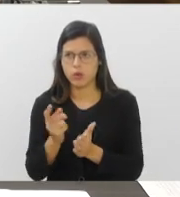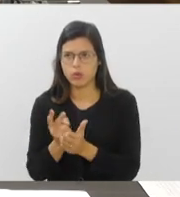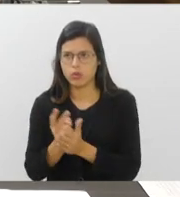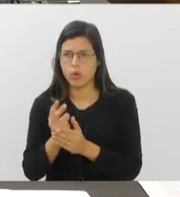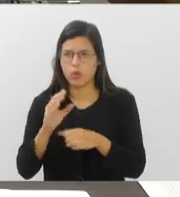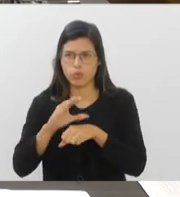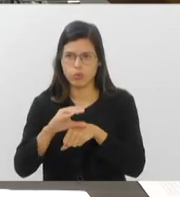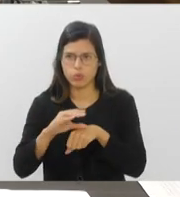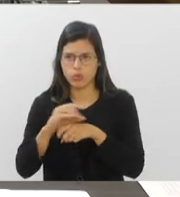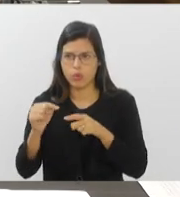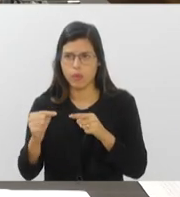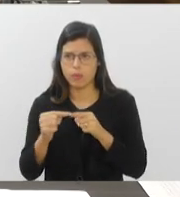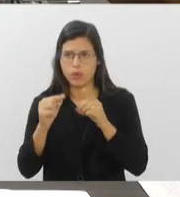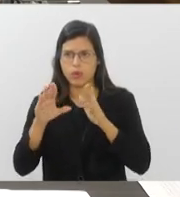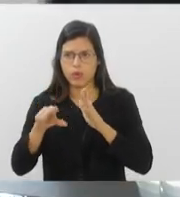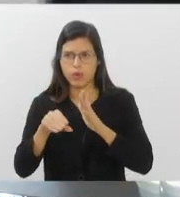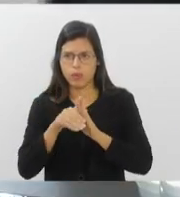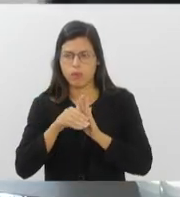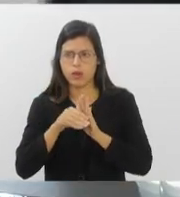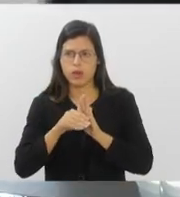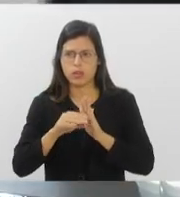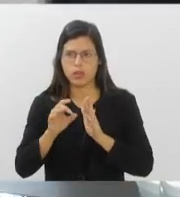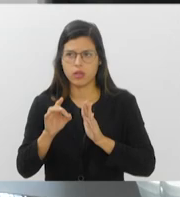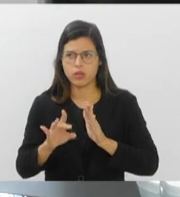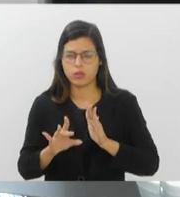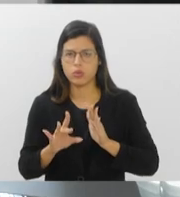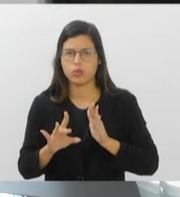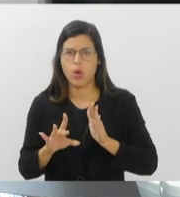com emendas, apenas acrescentando esse